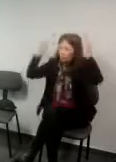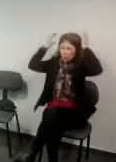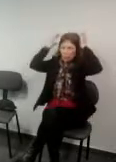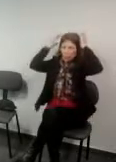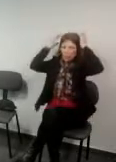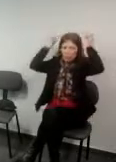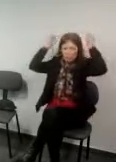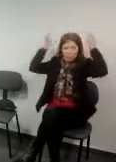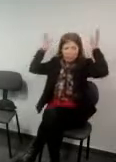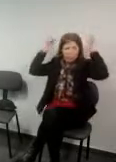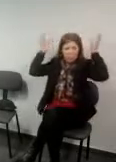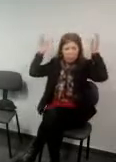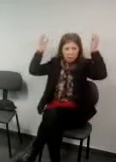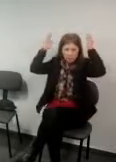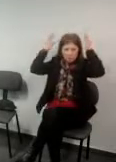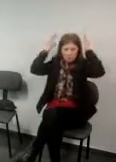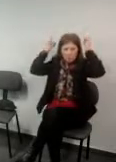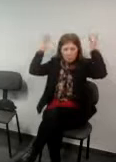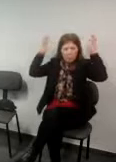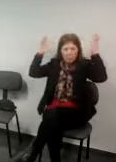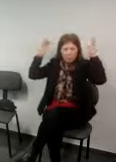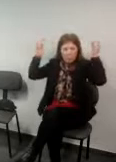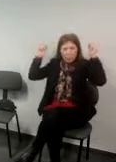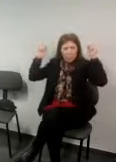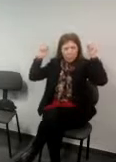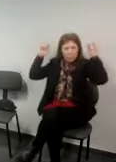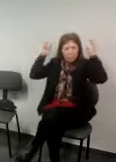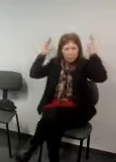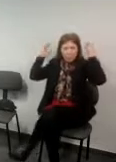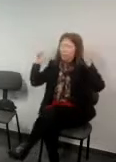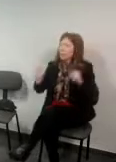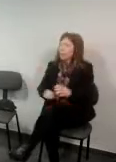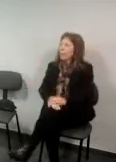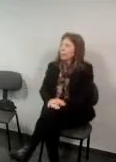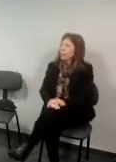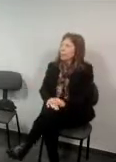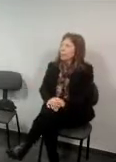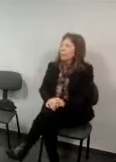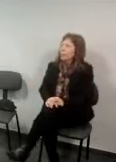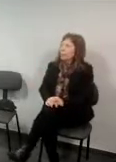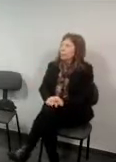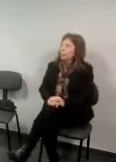Vai concentrar, daí vai fazer os transversais. Concentra e dispersa. Concentra e dispersa.